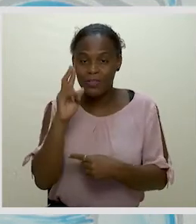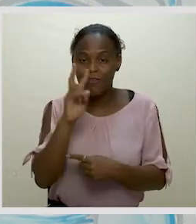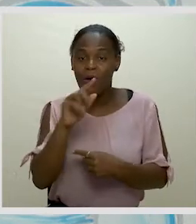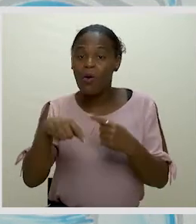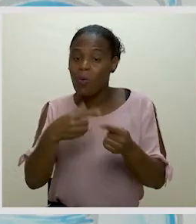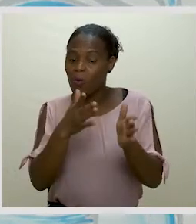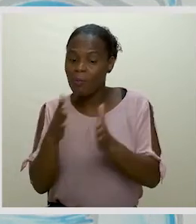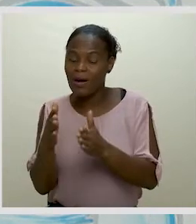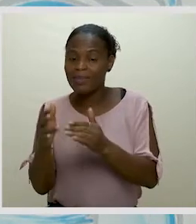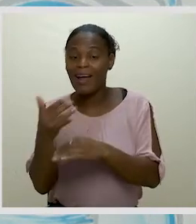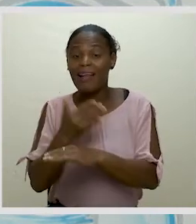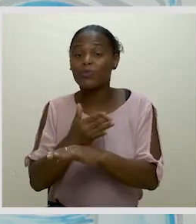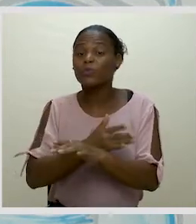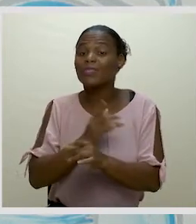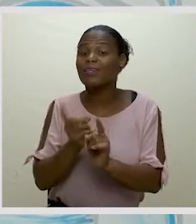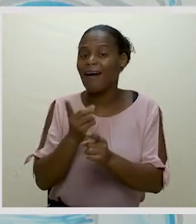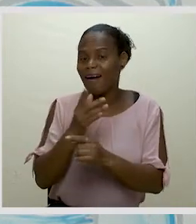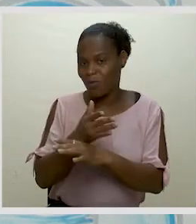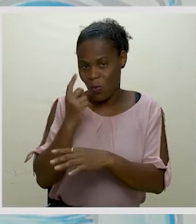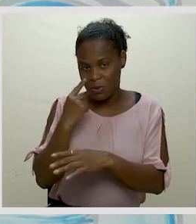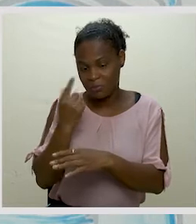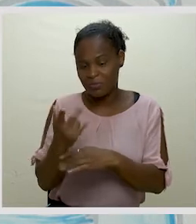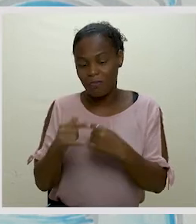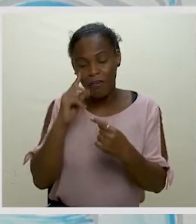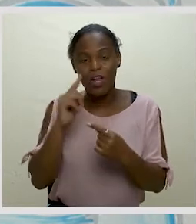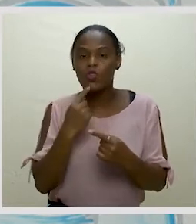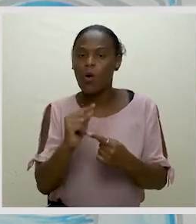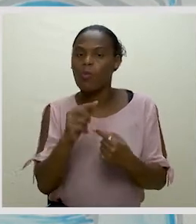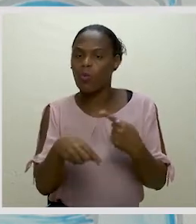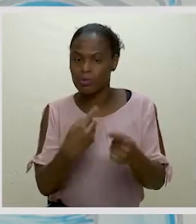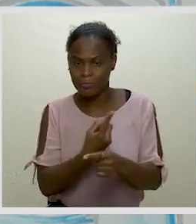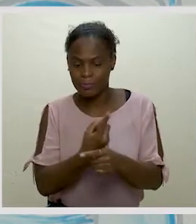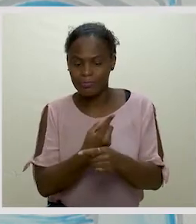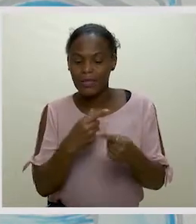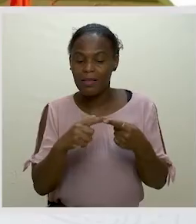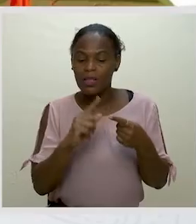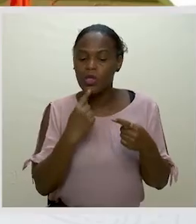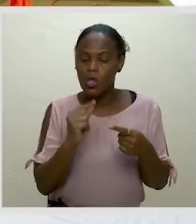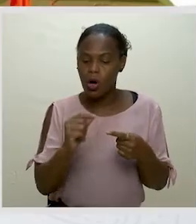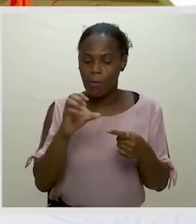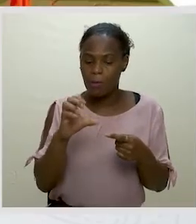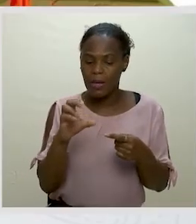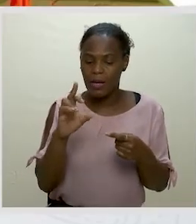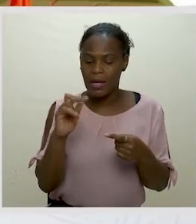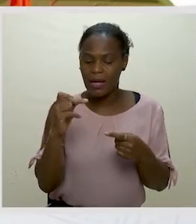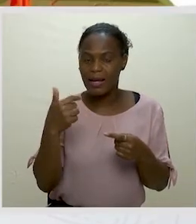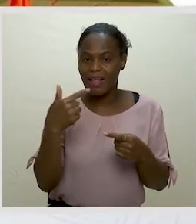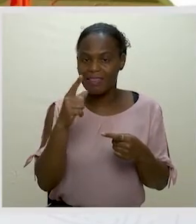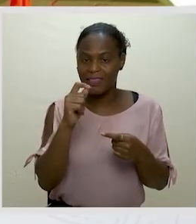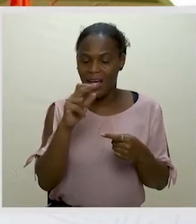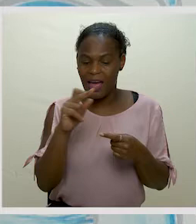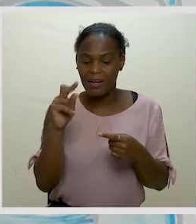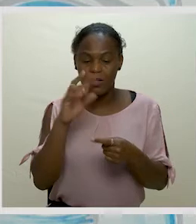ver outras partes para além das partes que possam conhecer. Temos então a cratera.